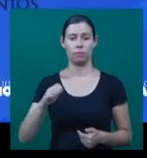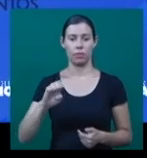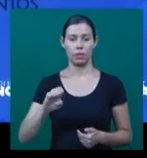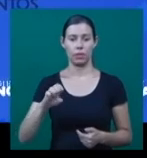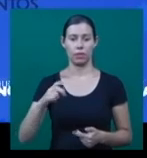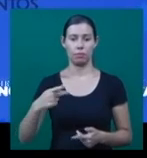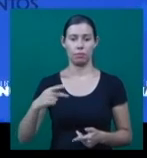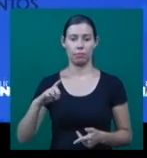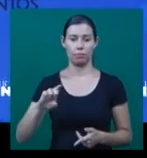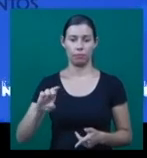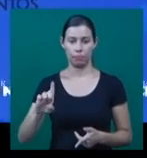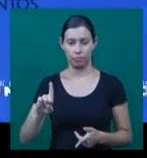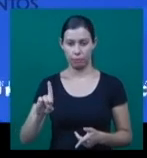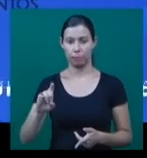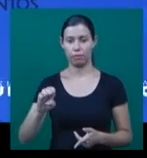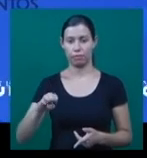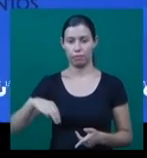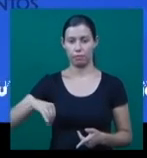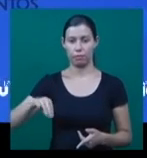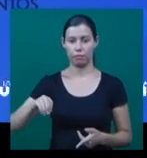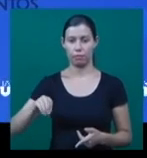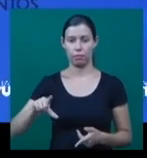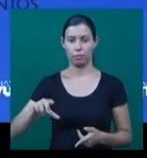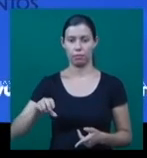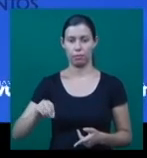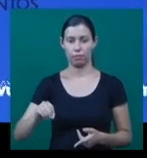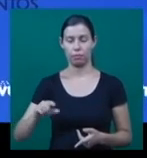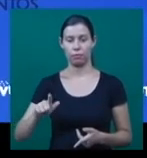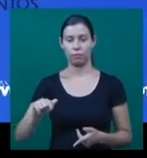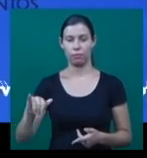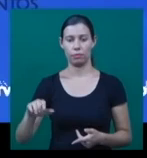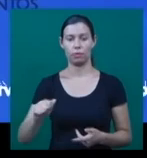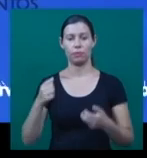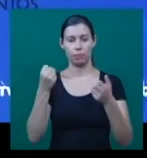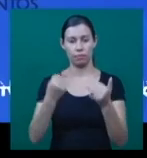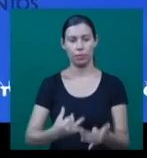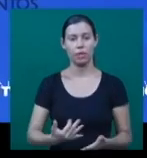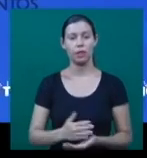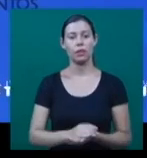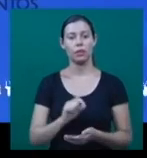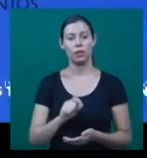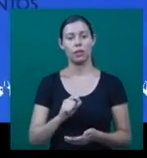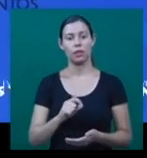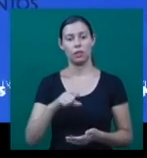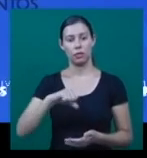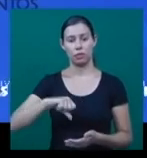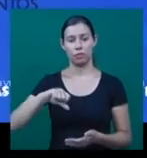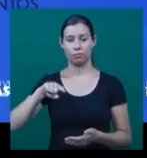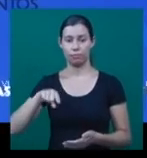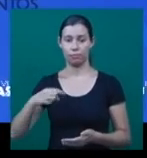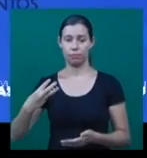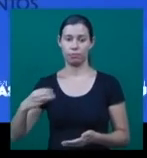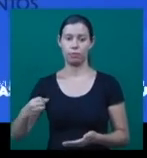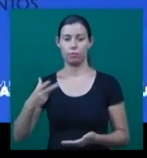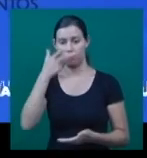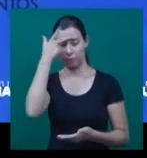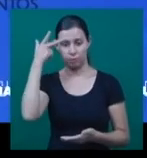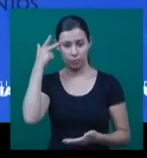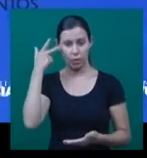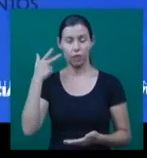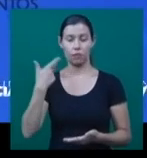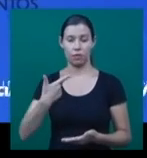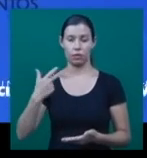dos 9.313 nascidos vivos, 28% vieram de parto normal e 72% de